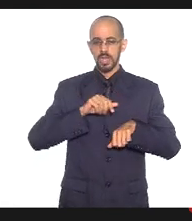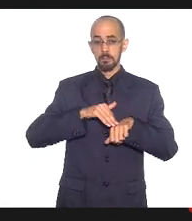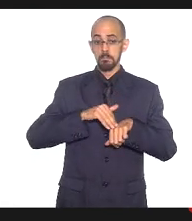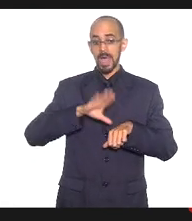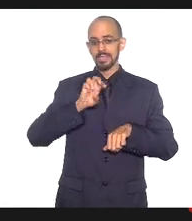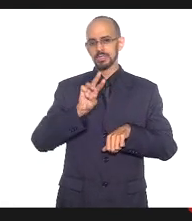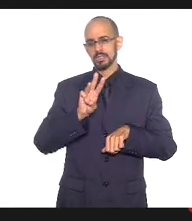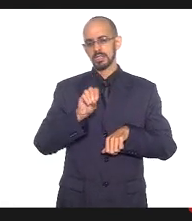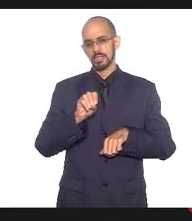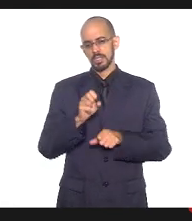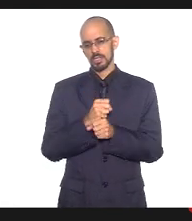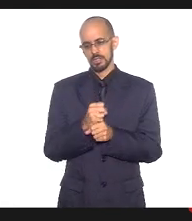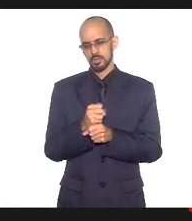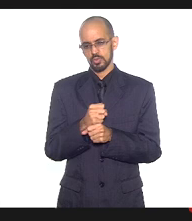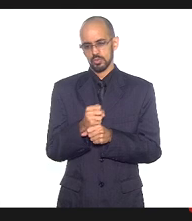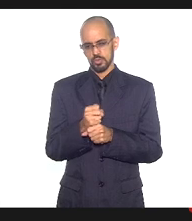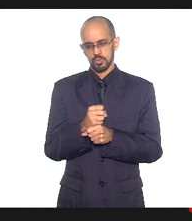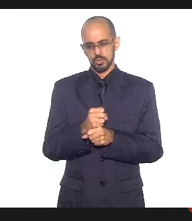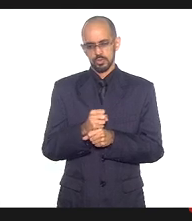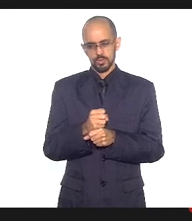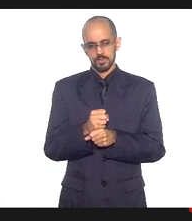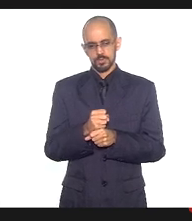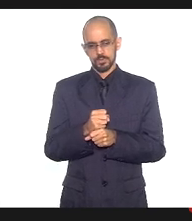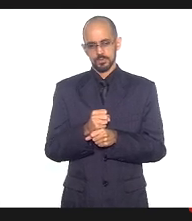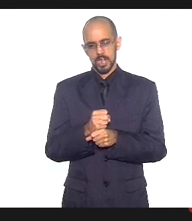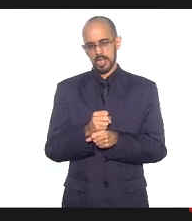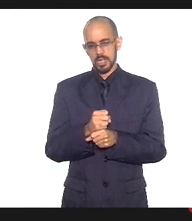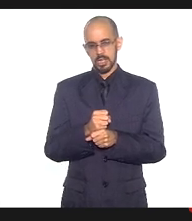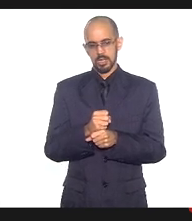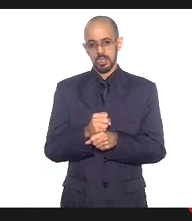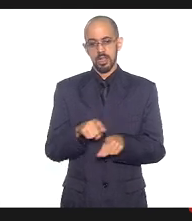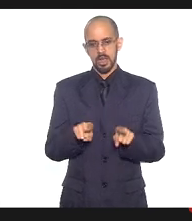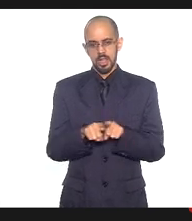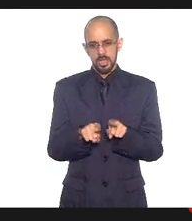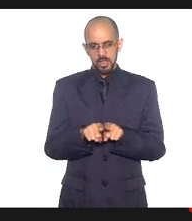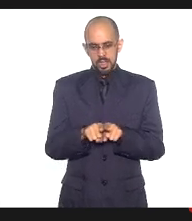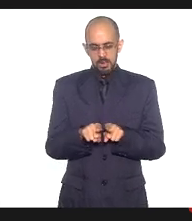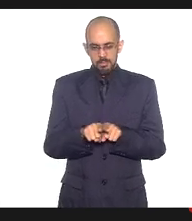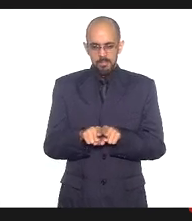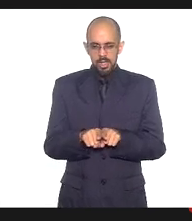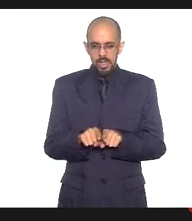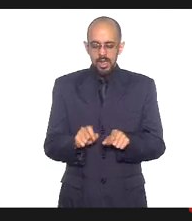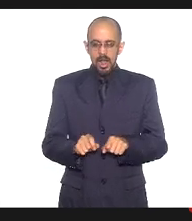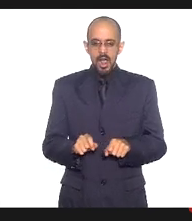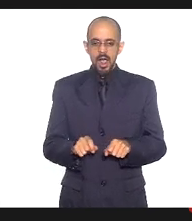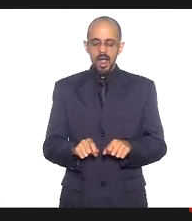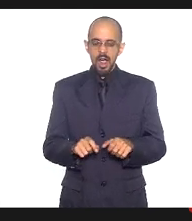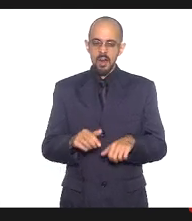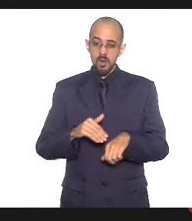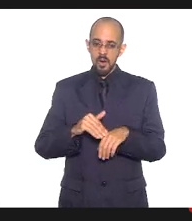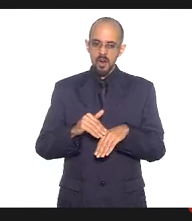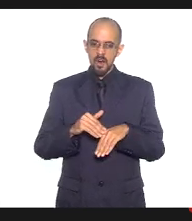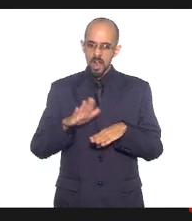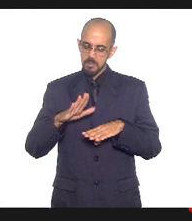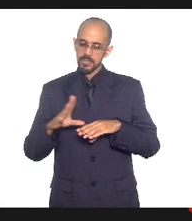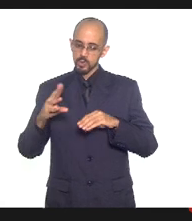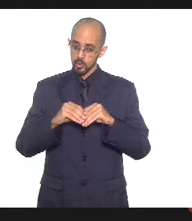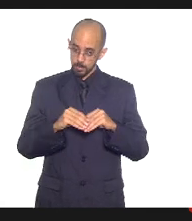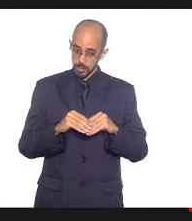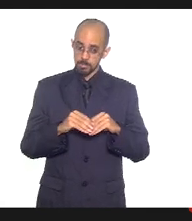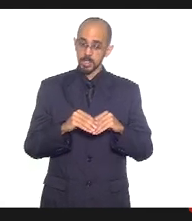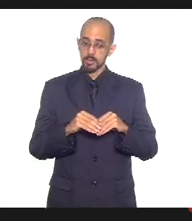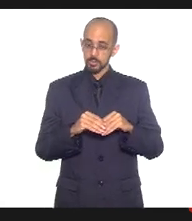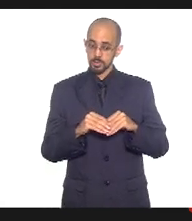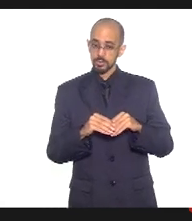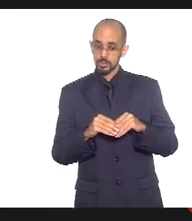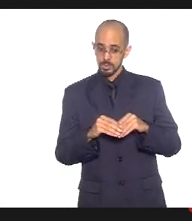anos. Em muitos casos, a extensão da concessão que é solicitada e quando